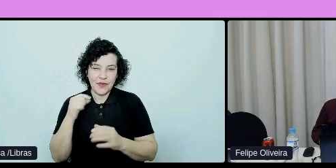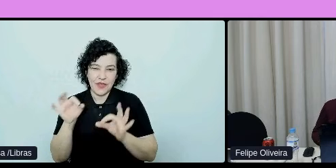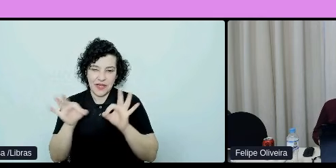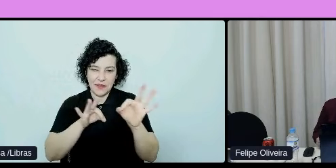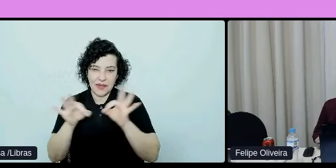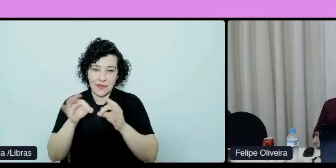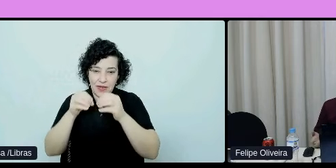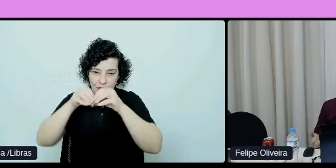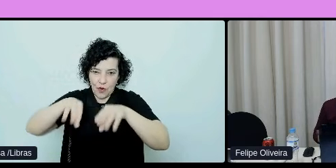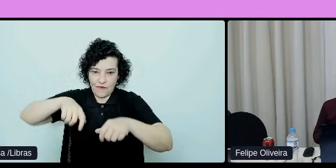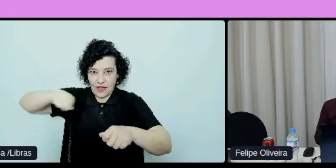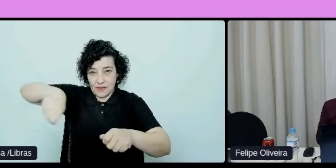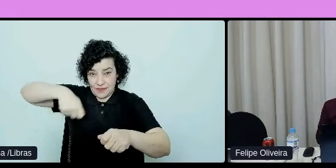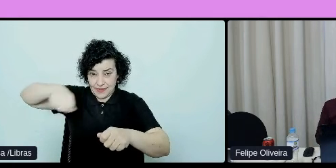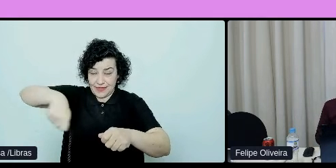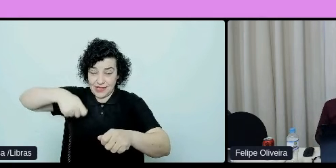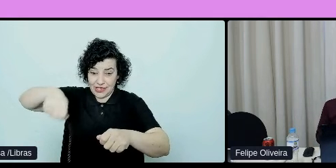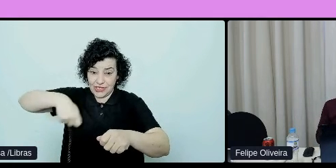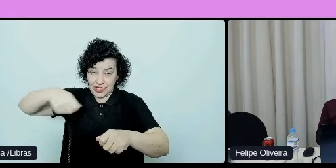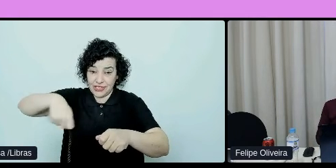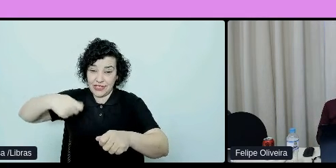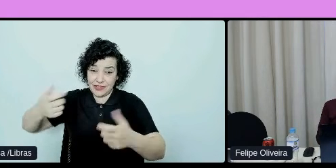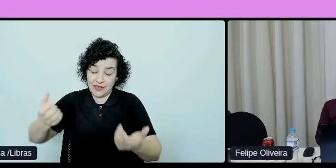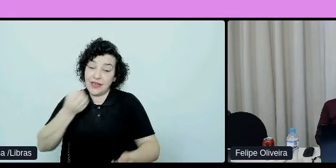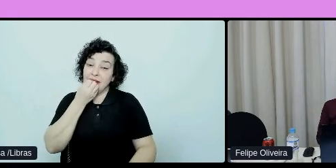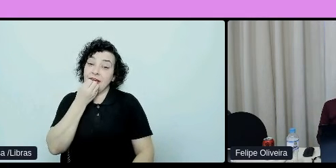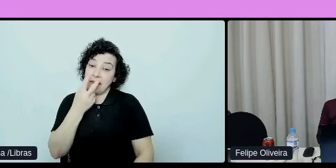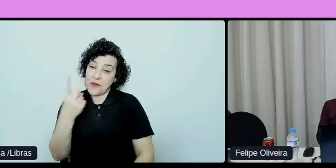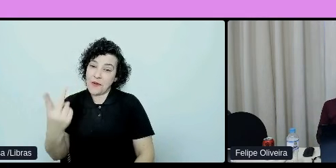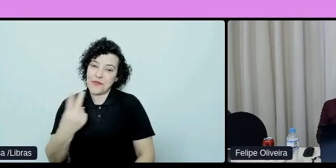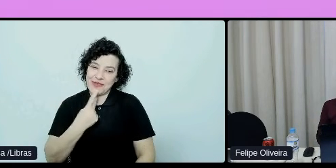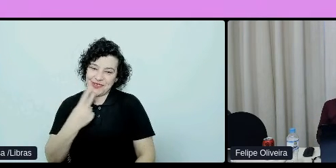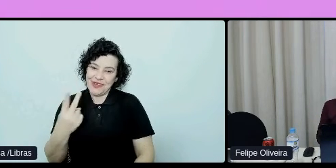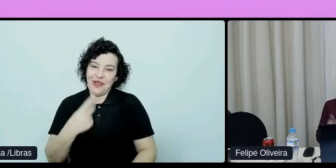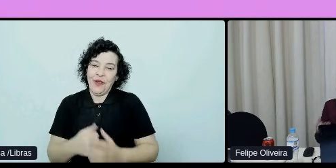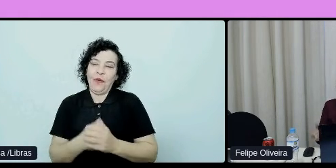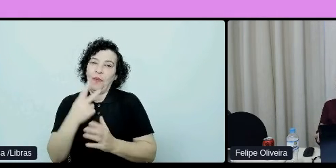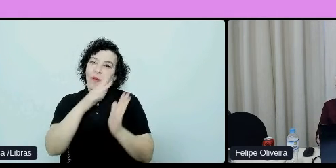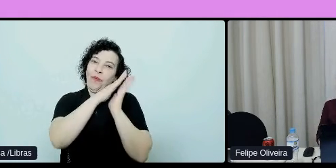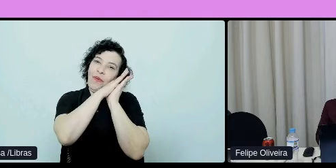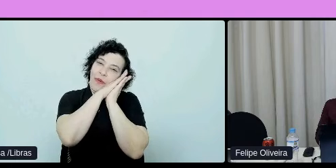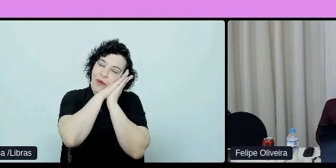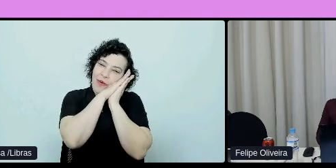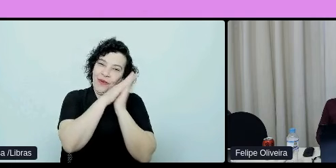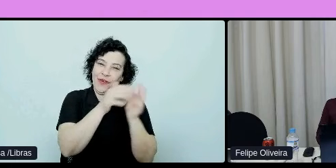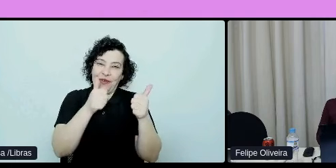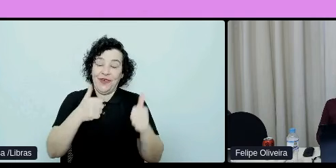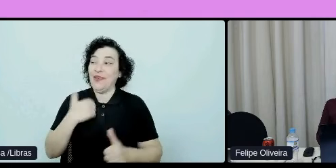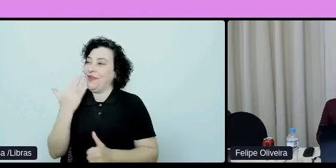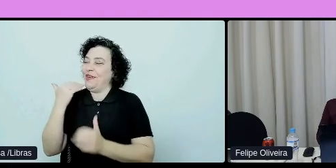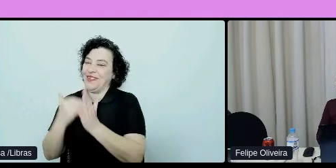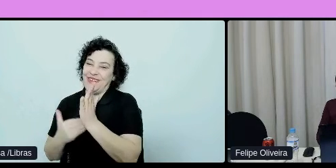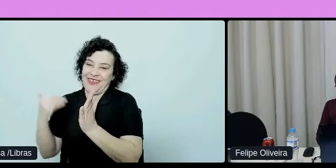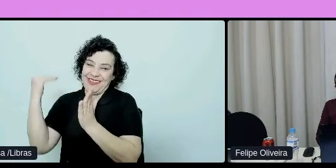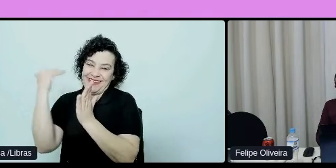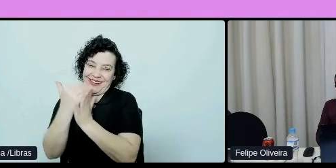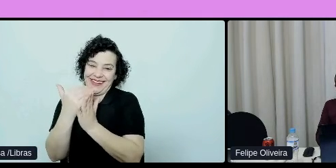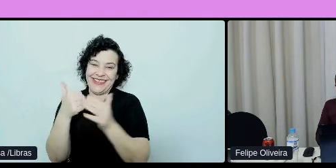coisa, acaba sobrando para mim. Então, é bom dos dois lados. Ela dorme bem e eu como mais. Então, tá